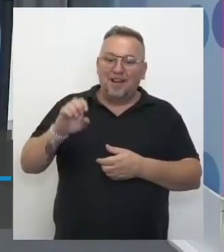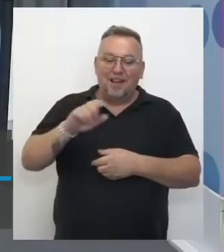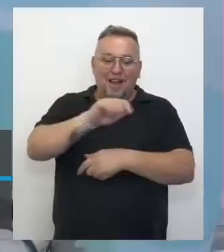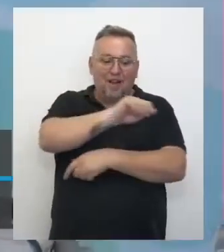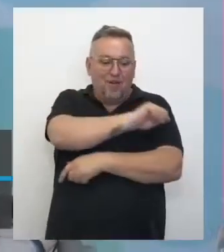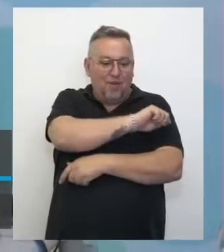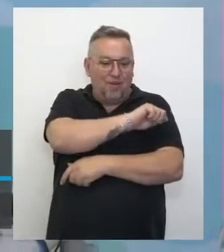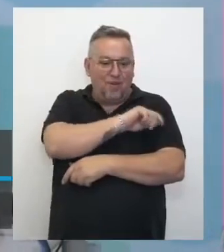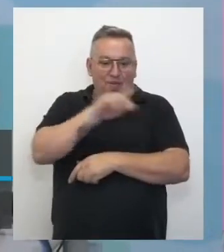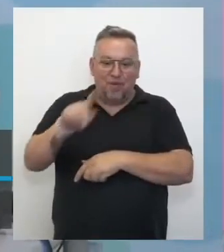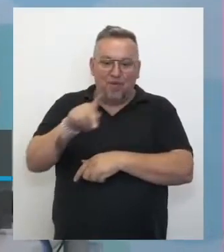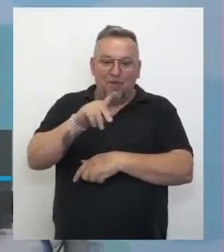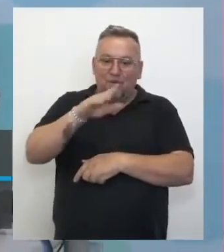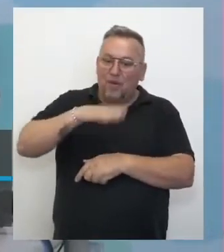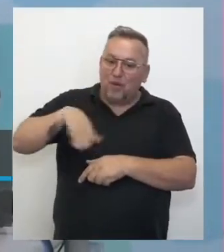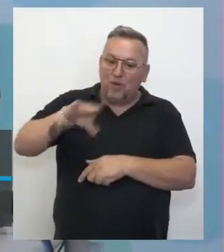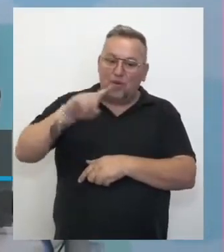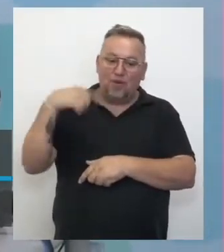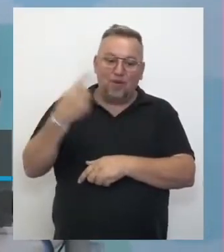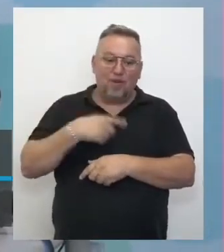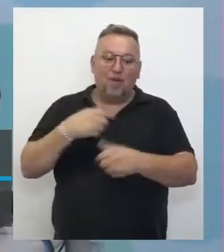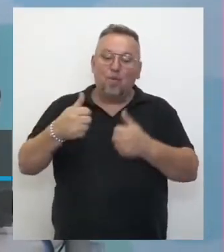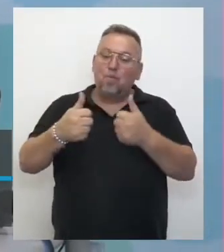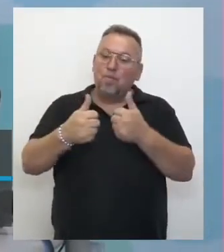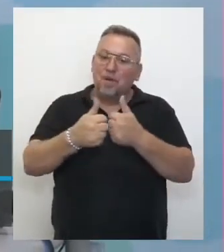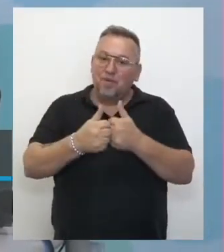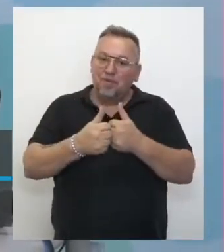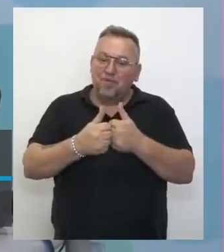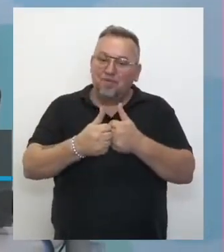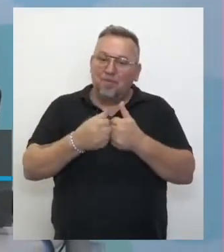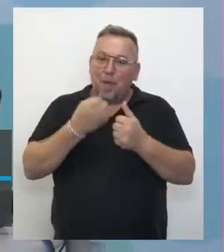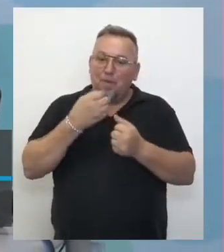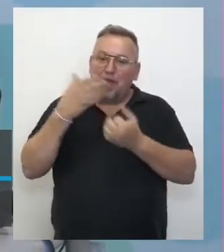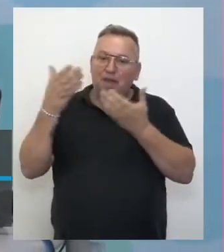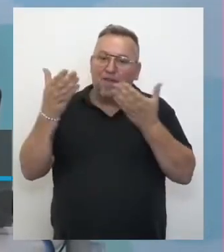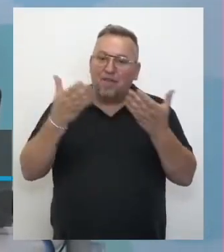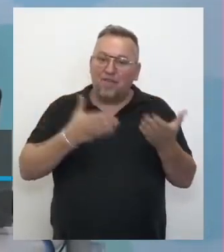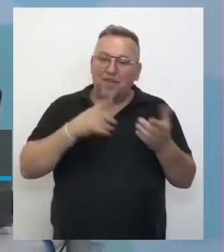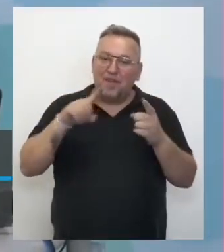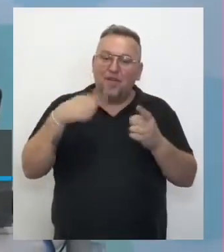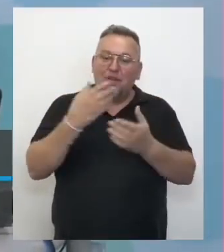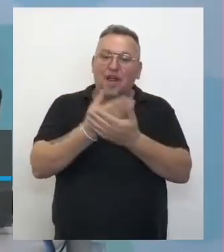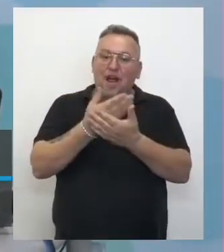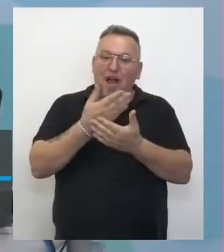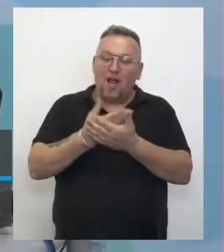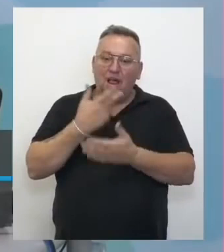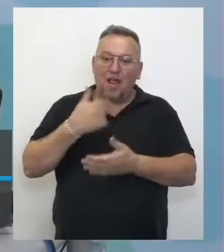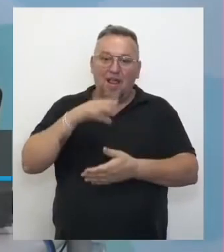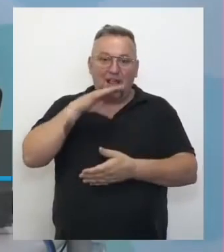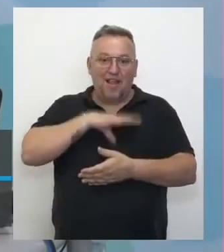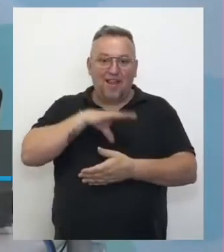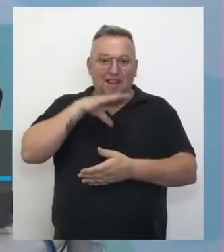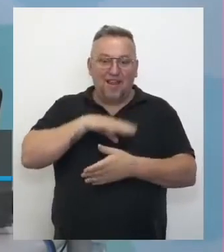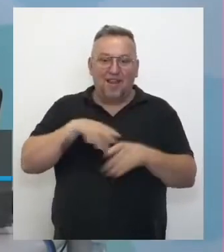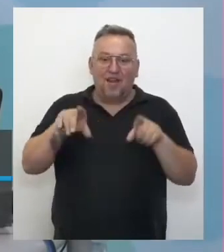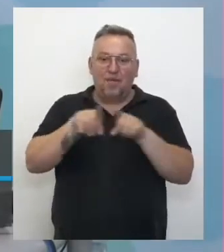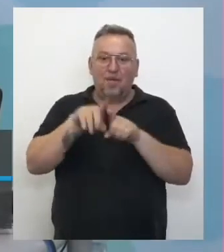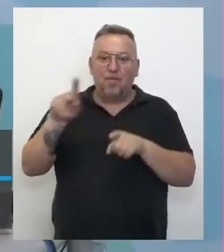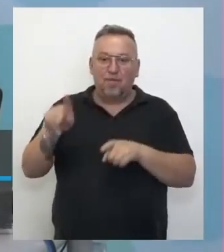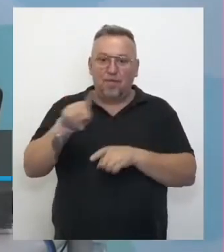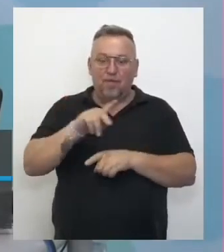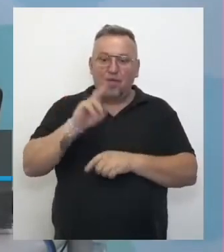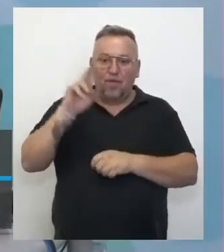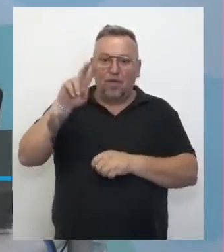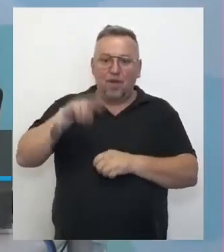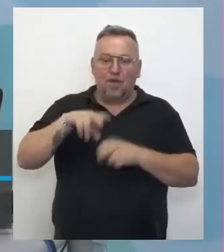estudante, professores e todos que nos acompanham, tudo bem com vocês? Sejam bem-vindos, então, à nossa aula de língua portuguesa. E como a professora já leu